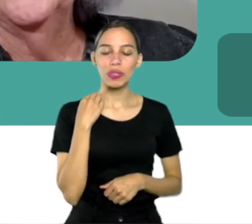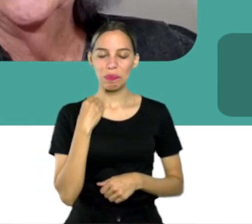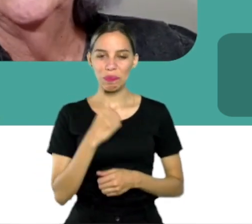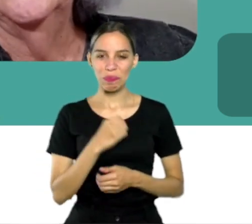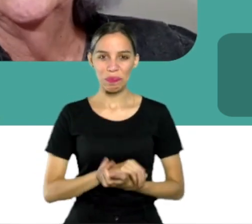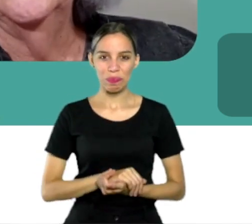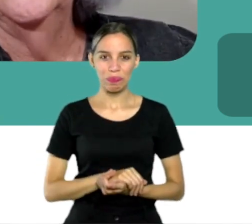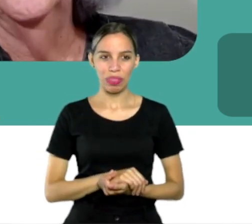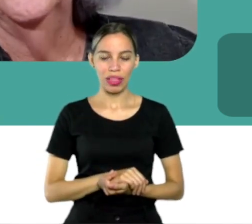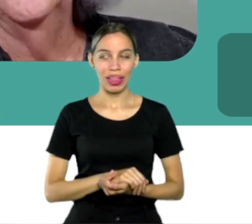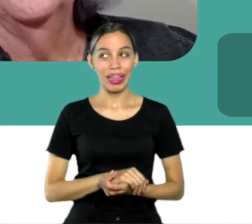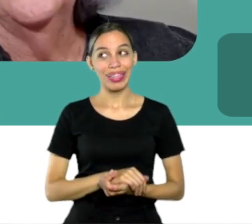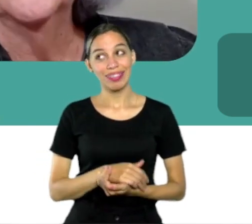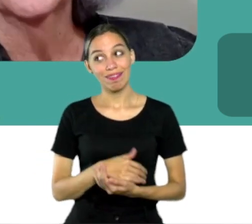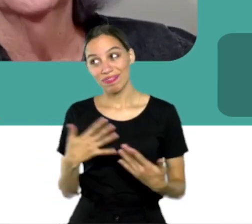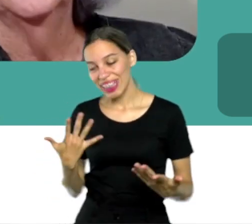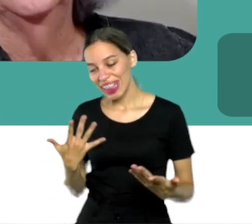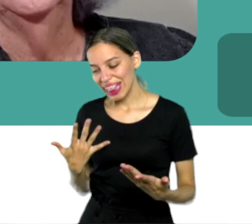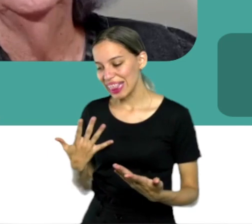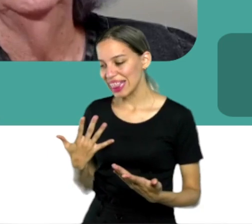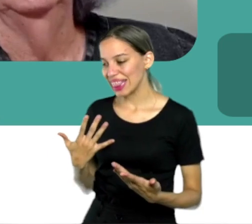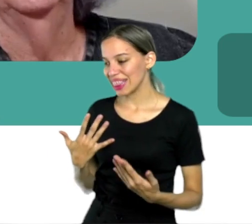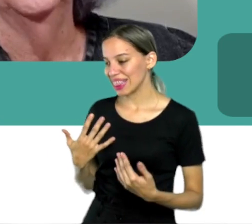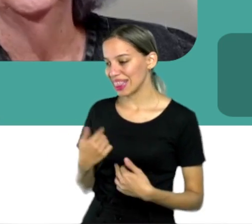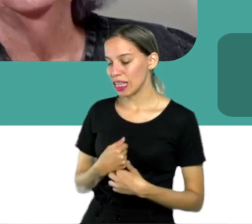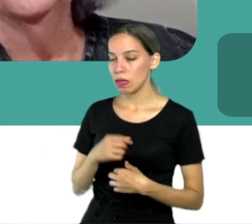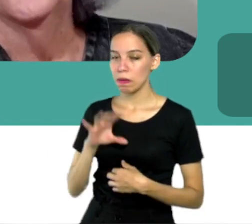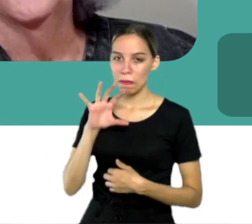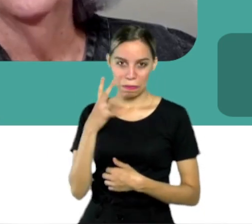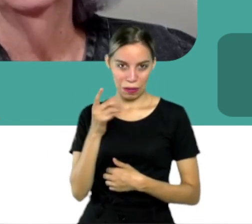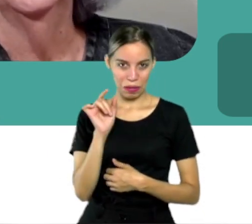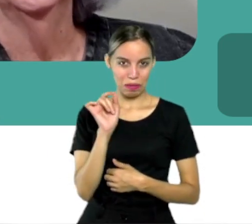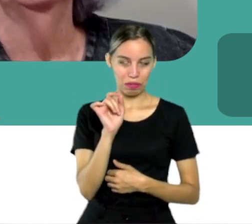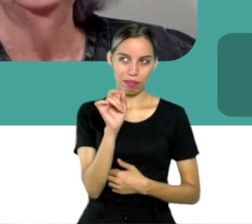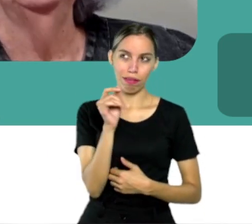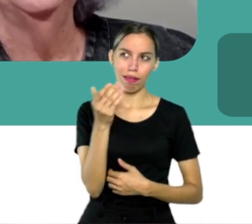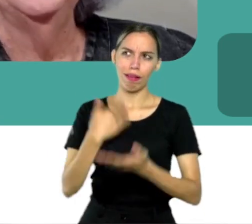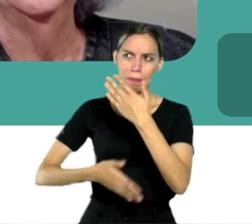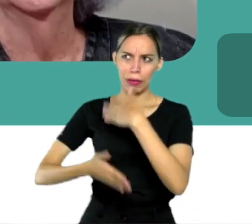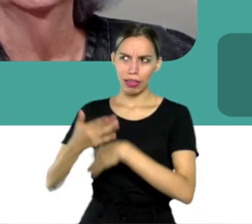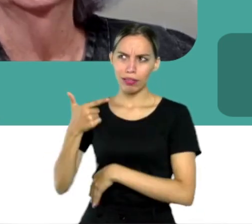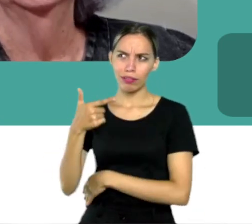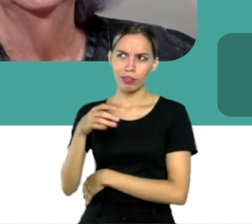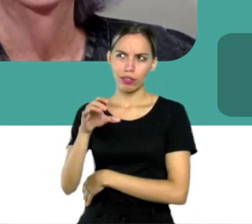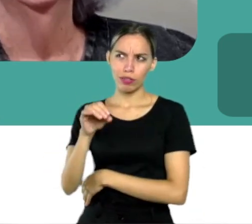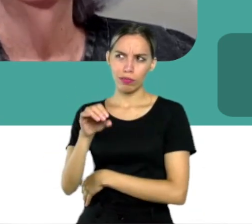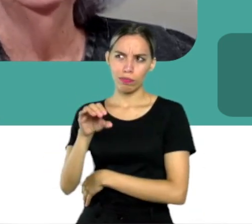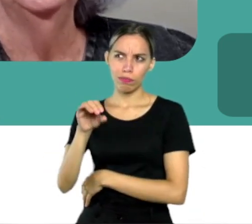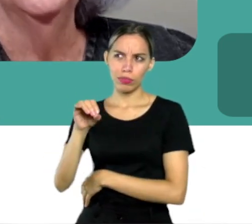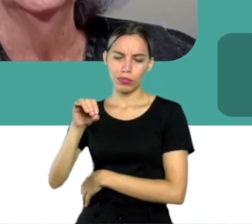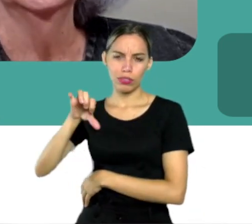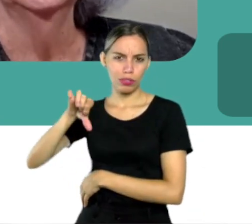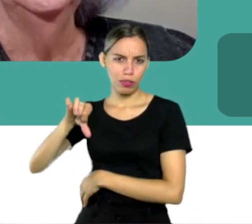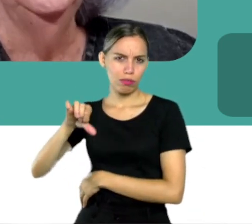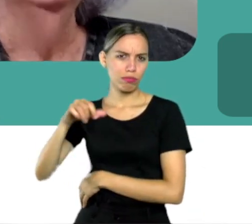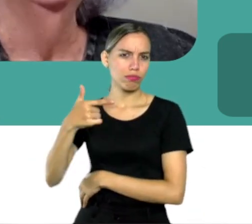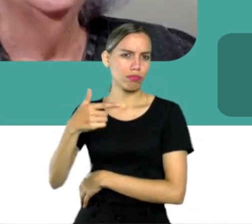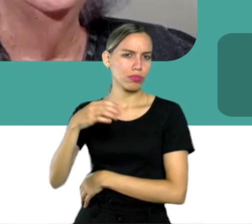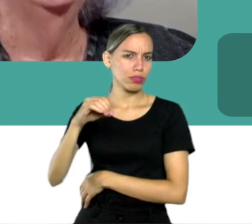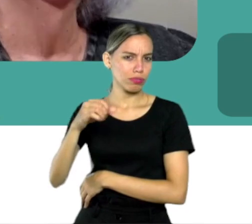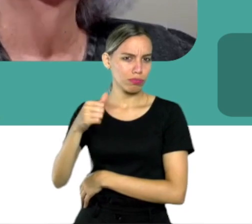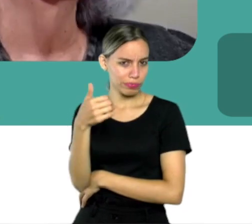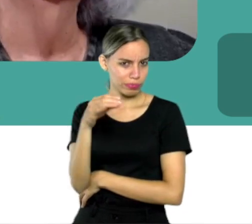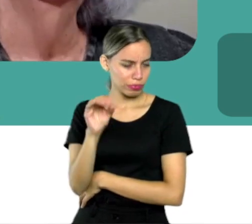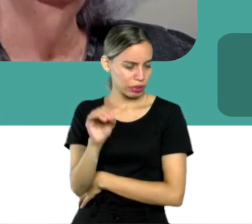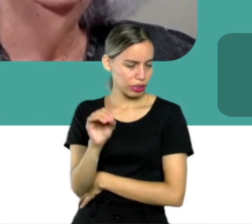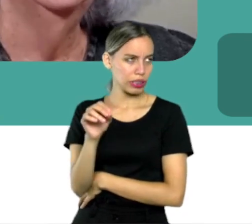Engraçado. Eu acho que 2009, 2010, 2011 foi a